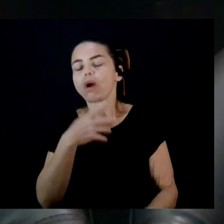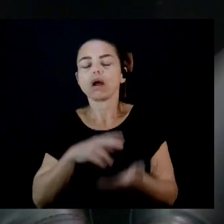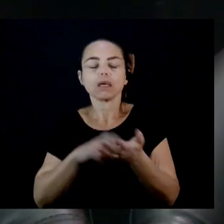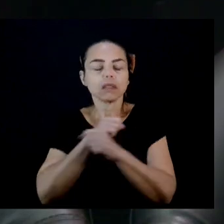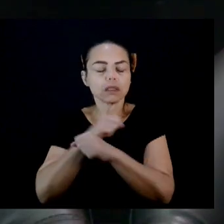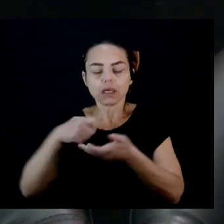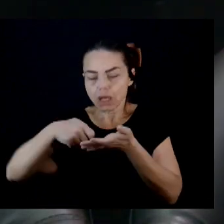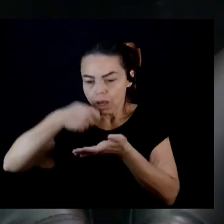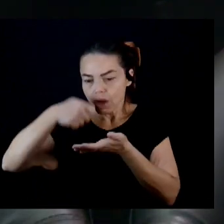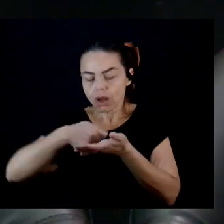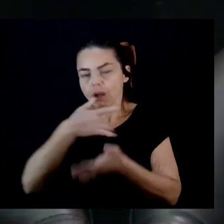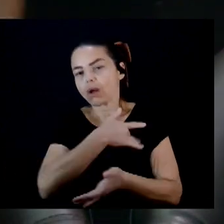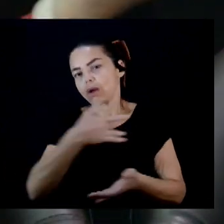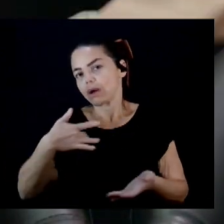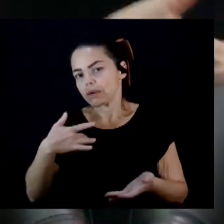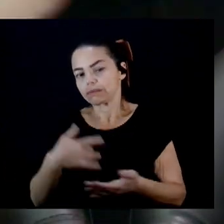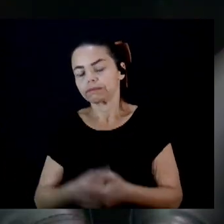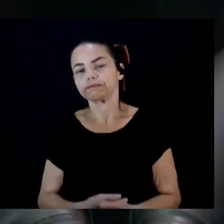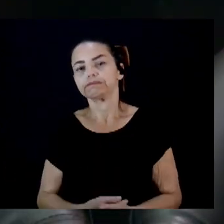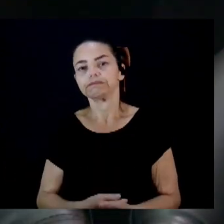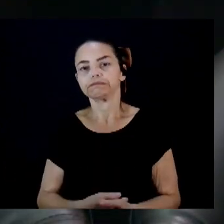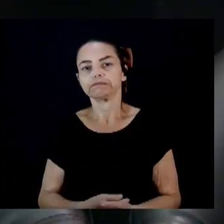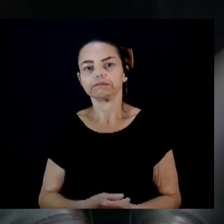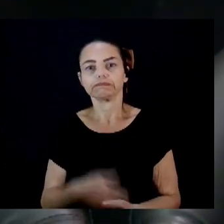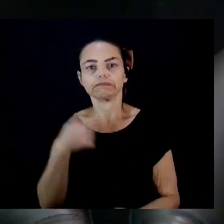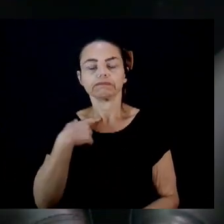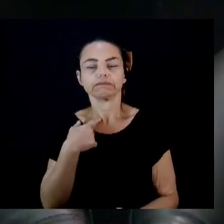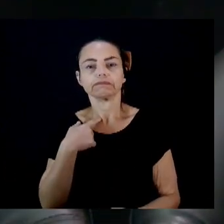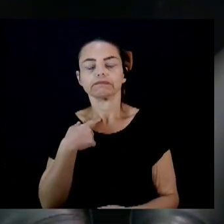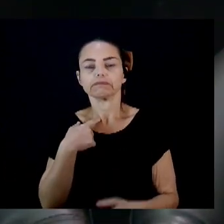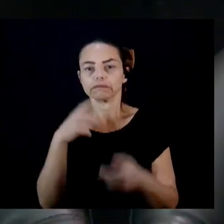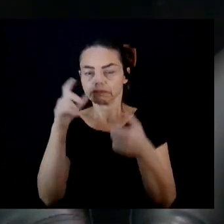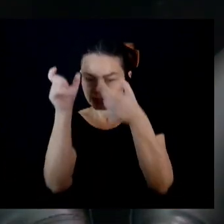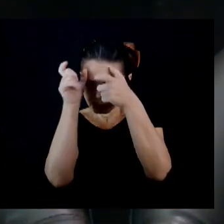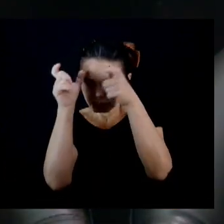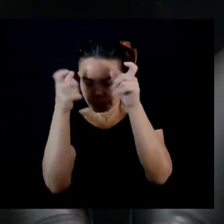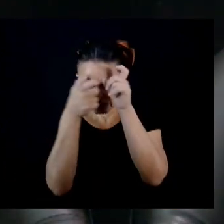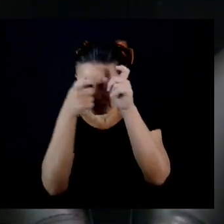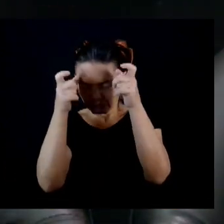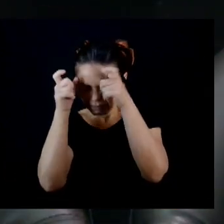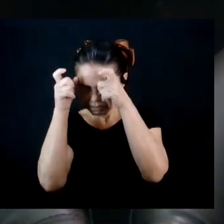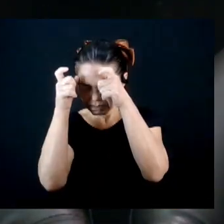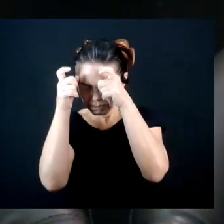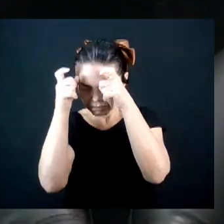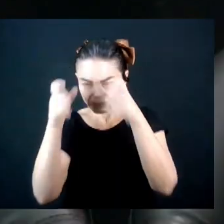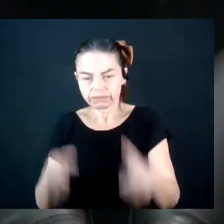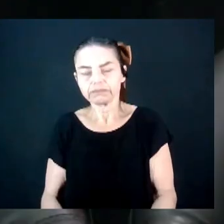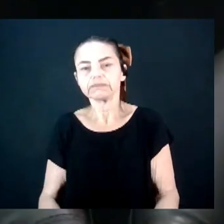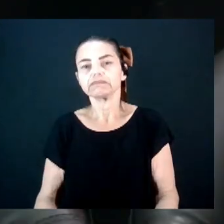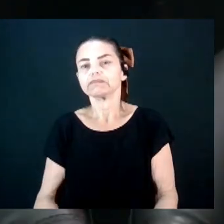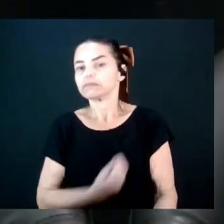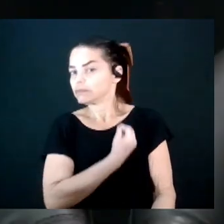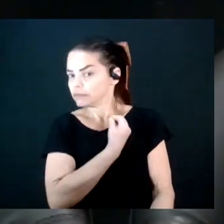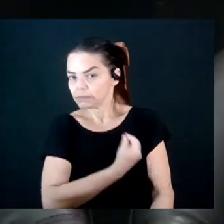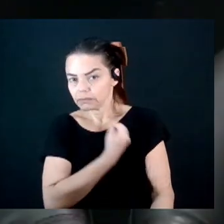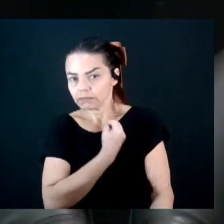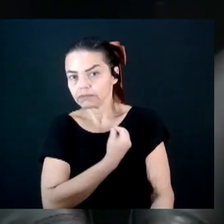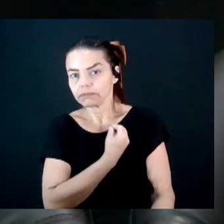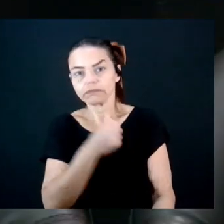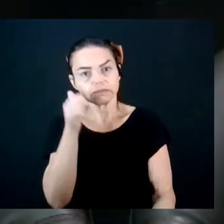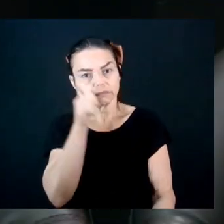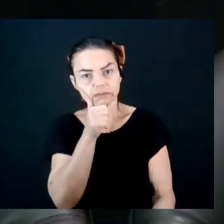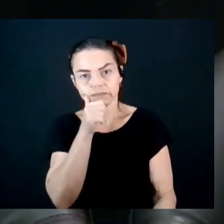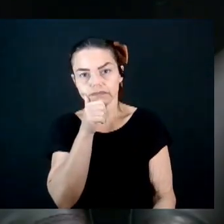saudável. Então, quando a gente fala de transtornos, né, a gente fala dessa vida da mulher de forma